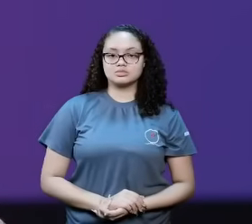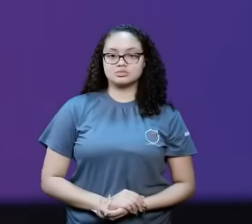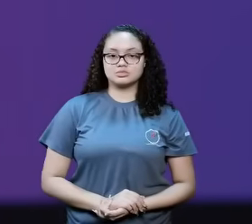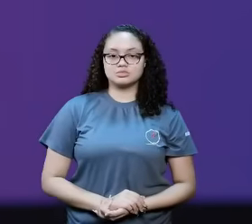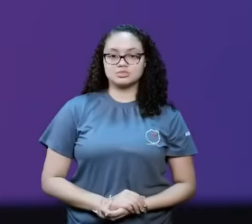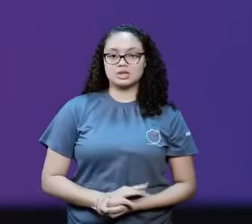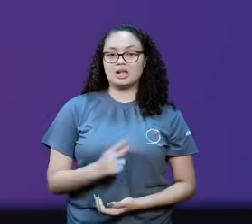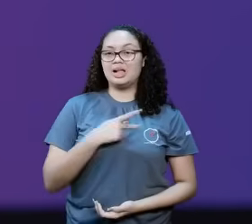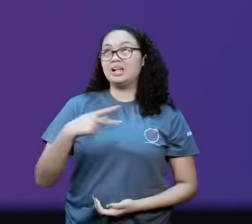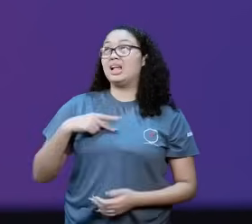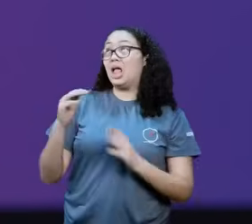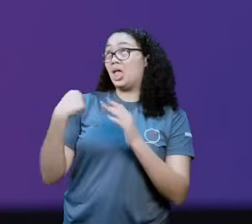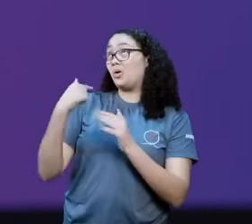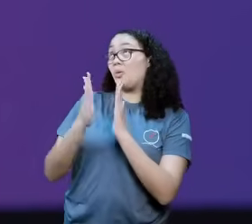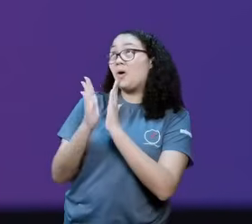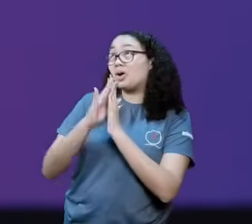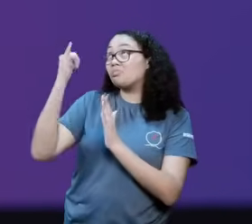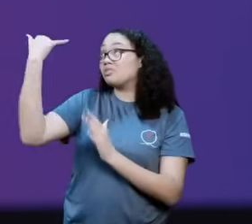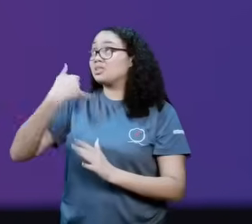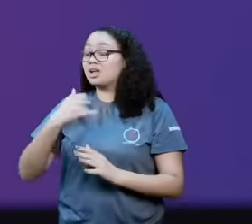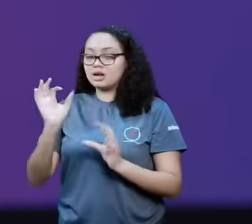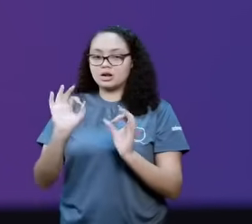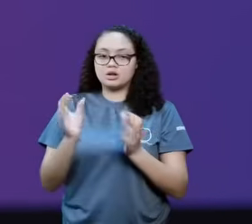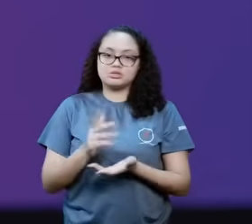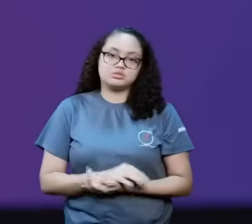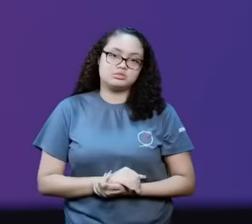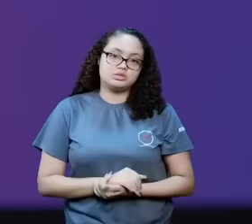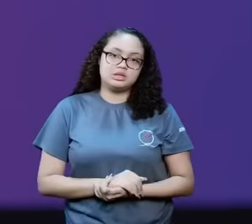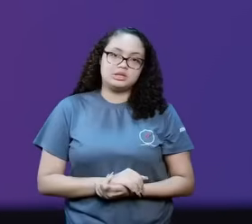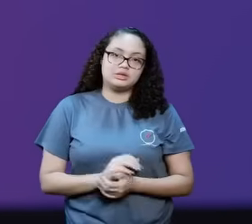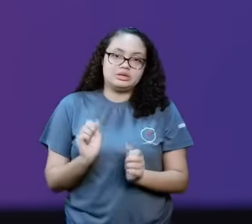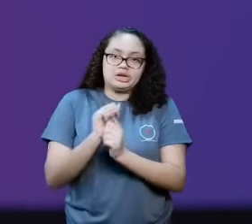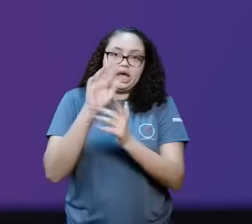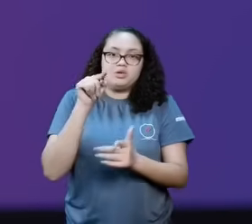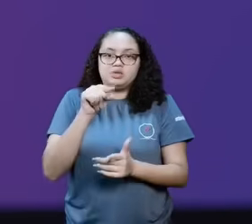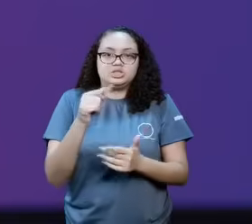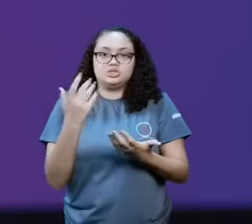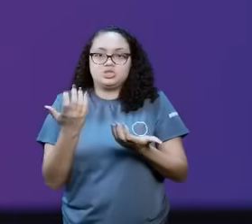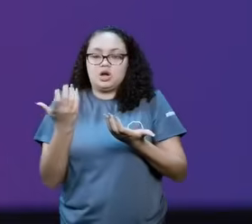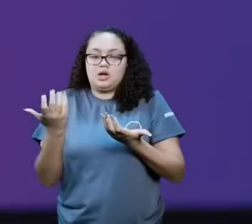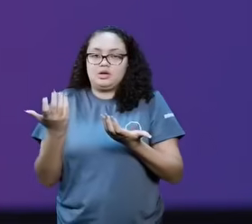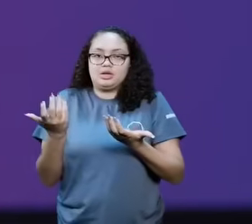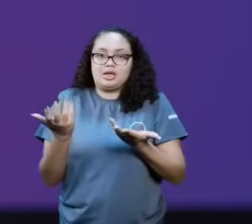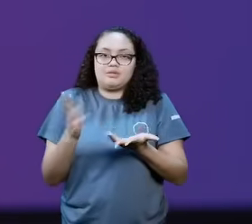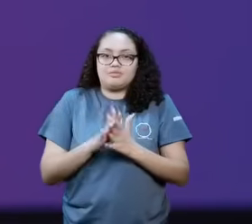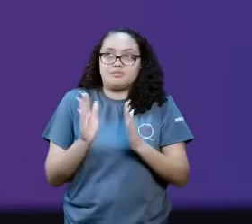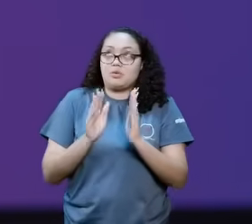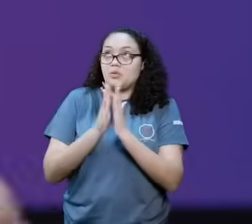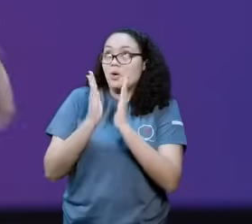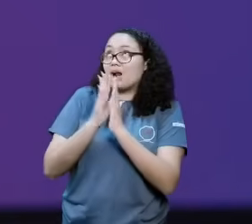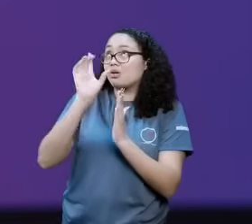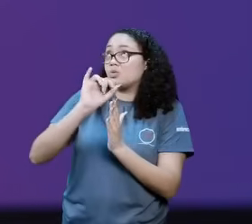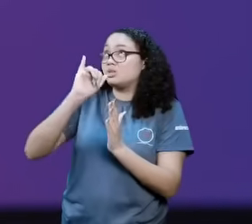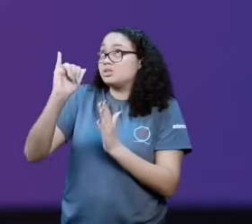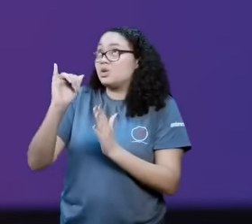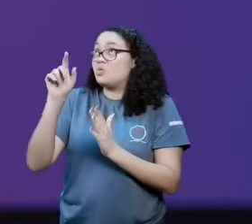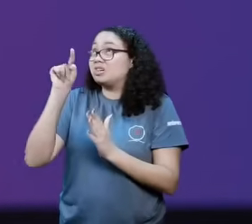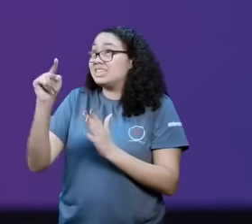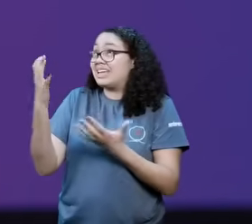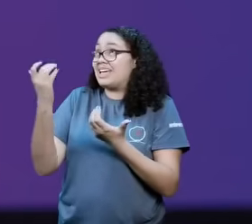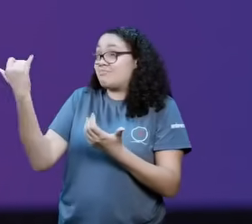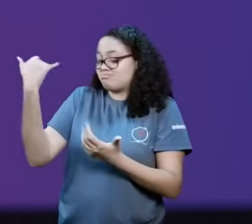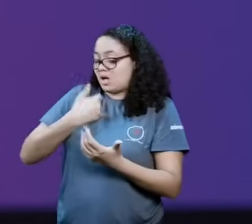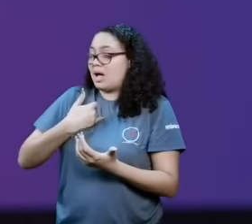Ah, Camila, eu oro, Deus não fala comigo. Claro, você só fala com Deus quando você quer ouvi-lo. Você não tem devoção. Você não fala com